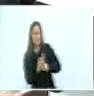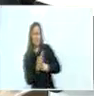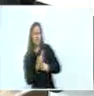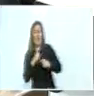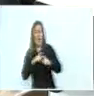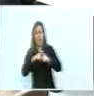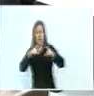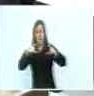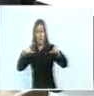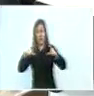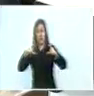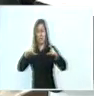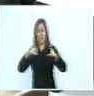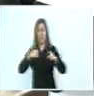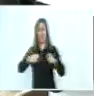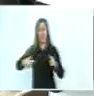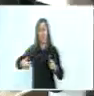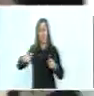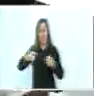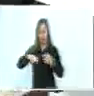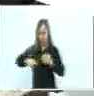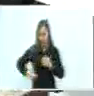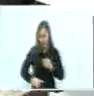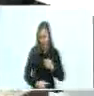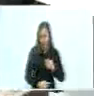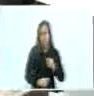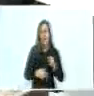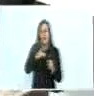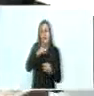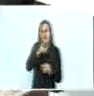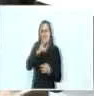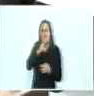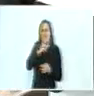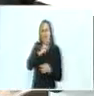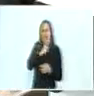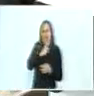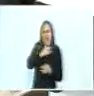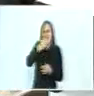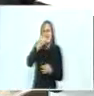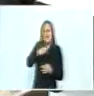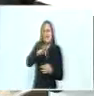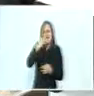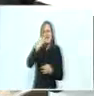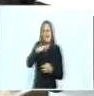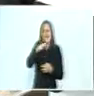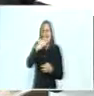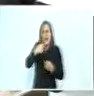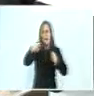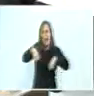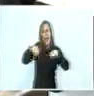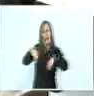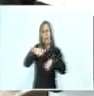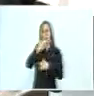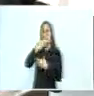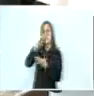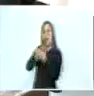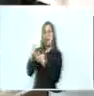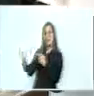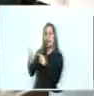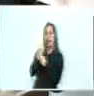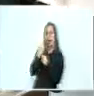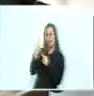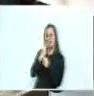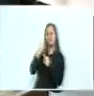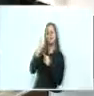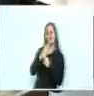após cesarianas, em que a recuperação é lenta e dolorida, necessitando do parceiro para auxiliar